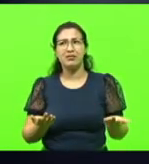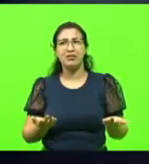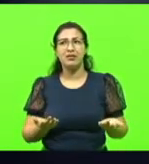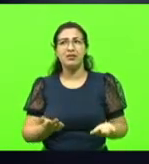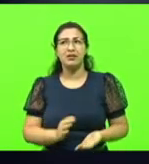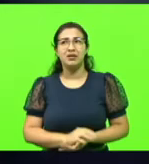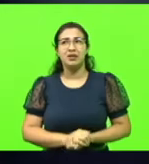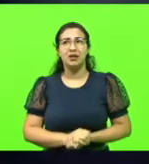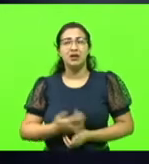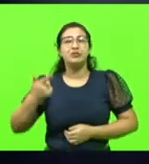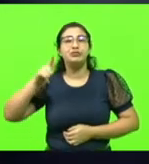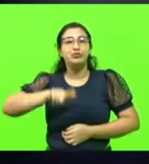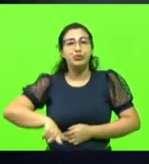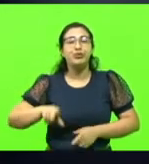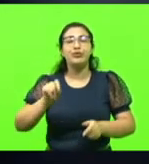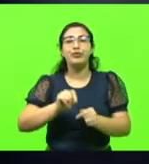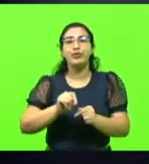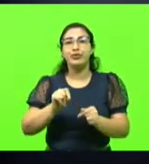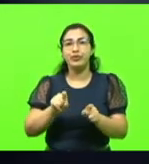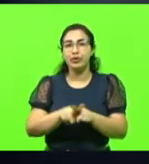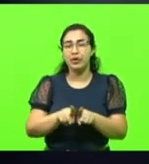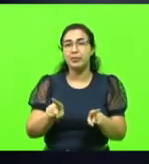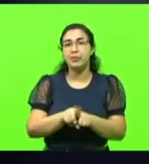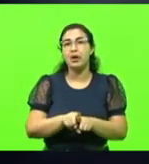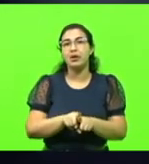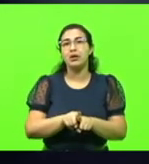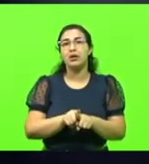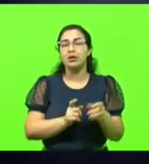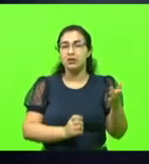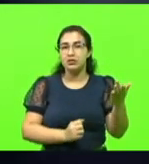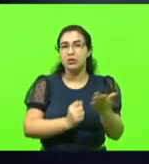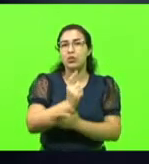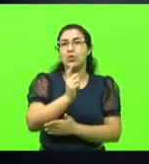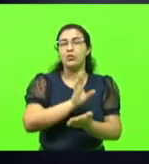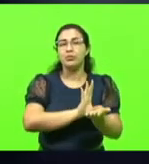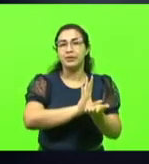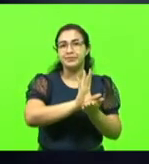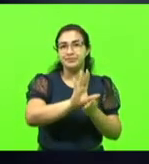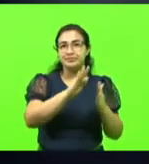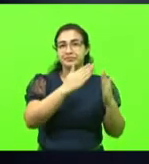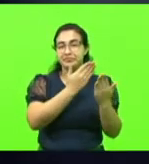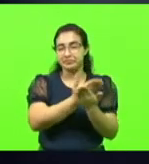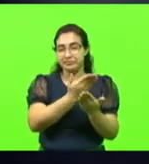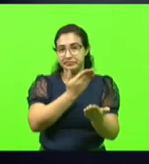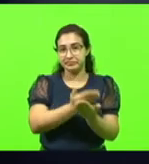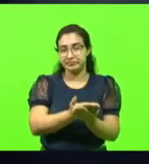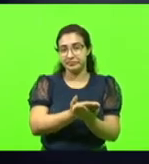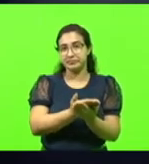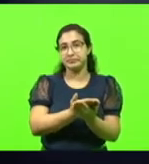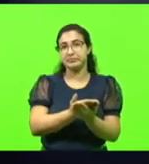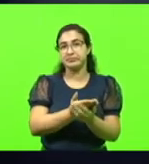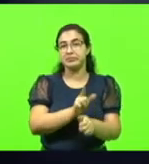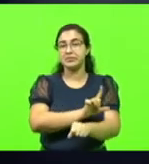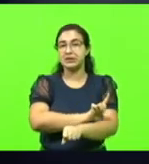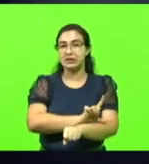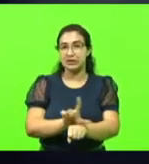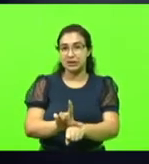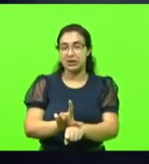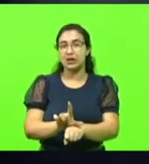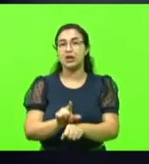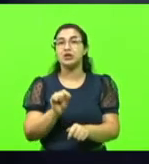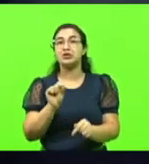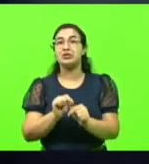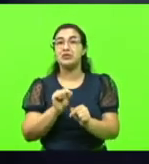coisa aconteceu com a compra que eu direcionei para uma escola em Lages para que